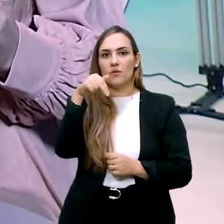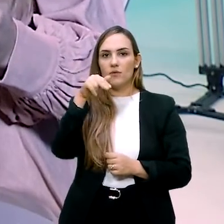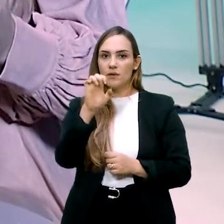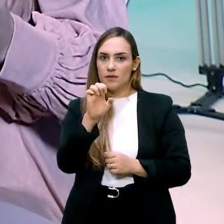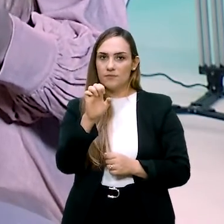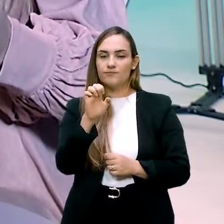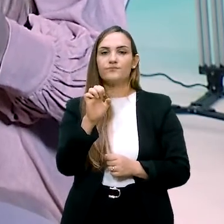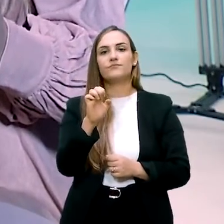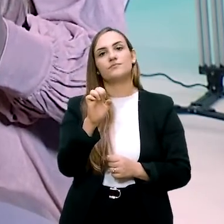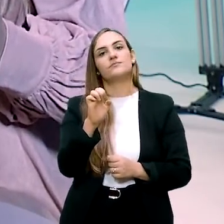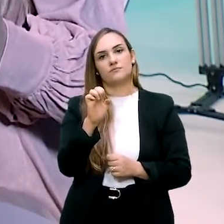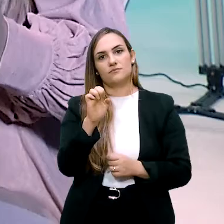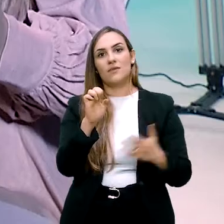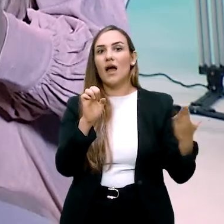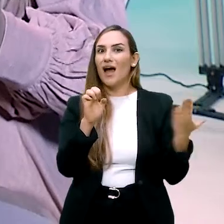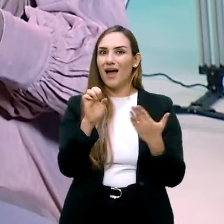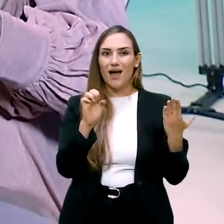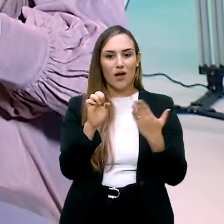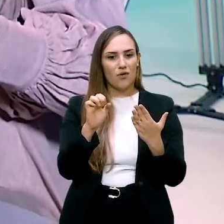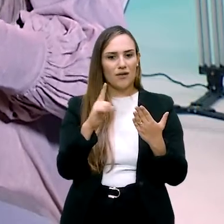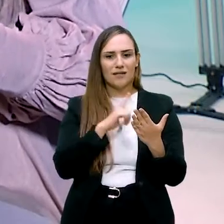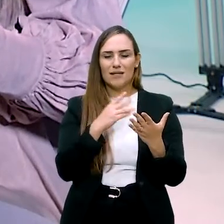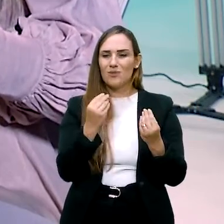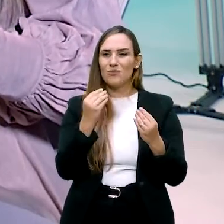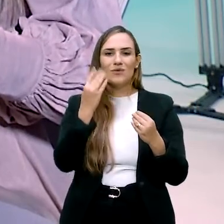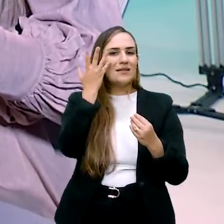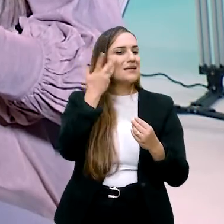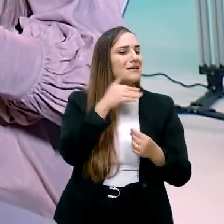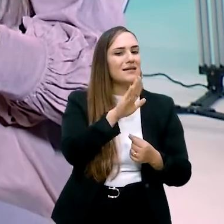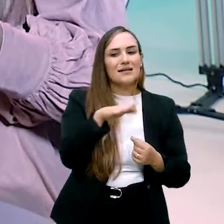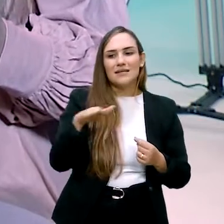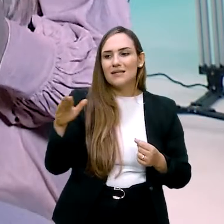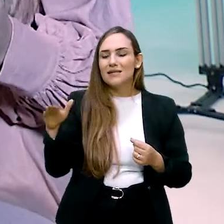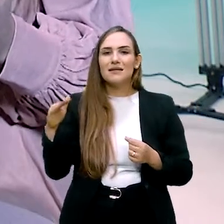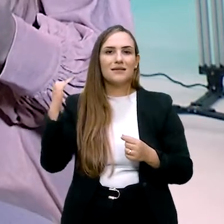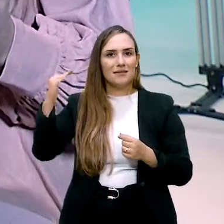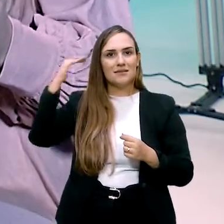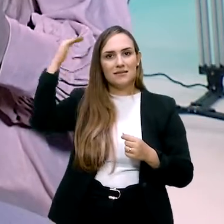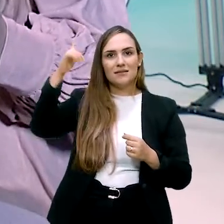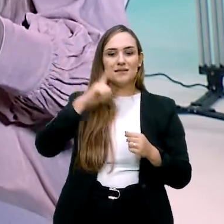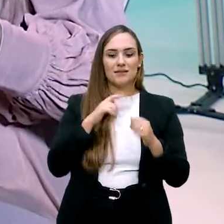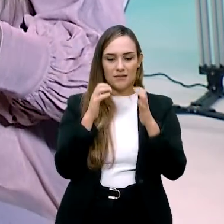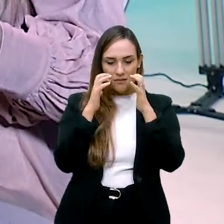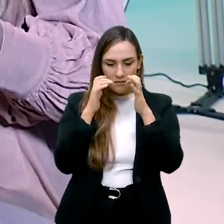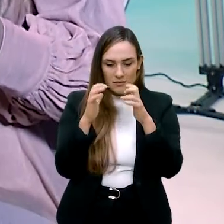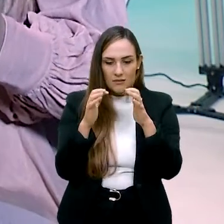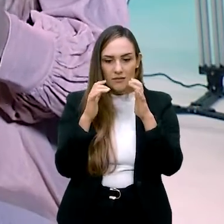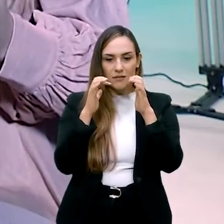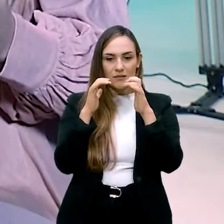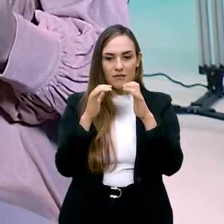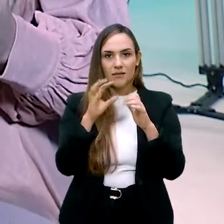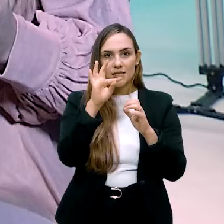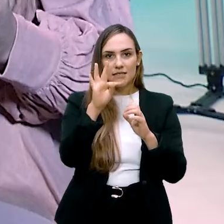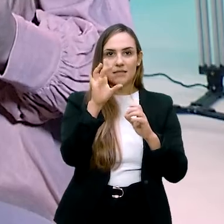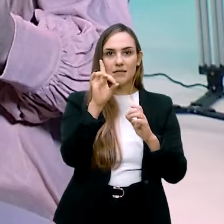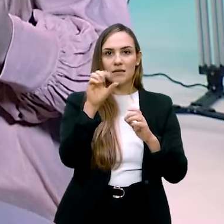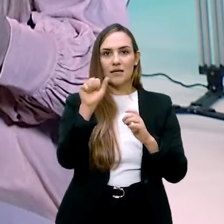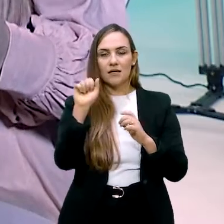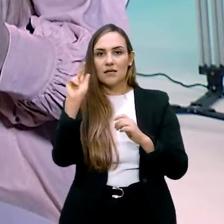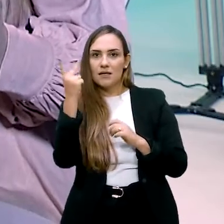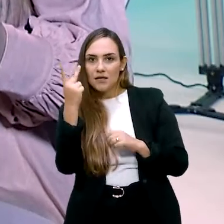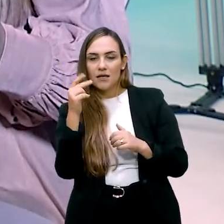doutor, com a alta no número de diagnósticos de crianças e adultos com espectro autista, TDAH e